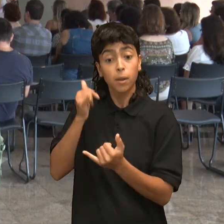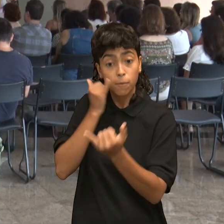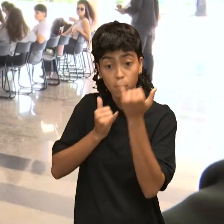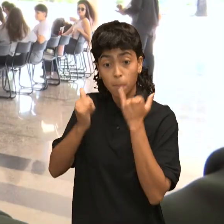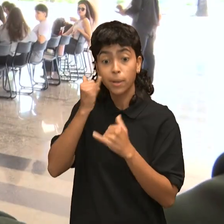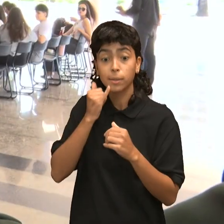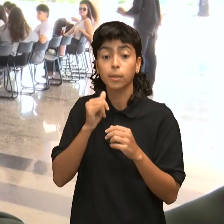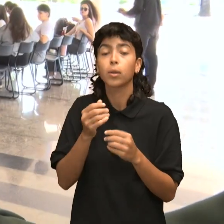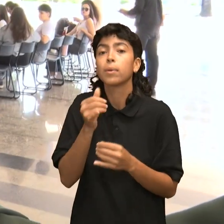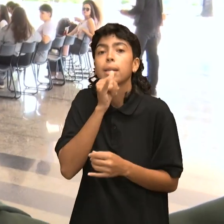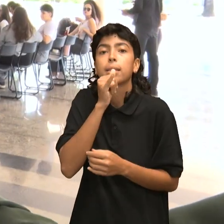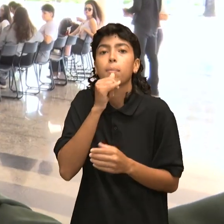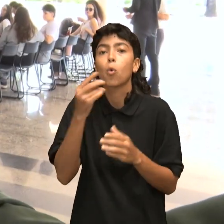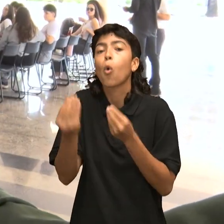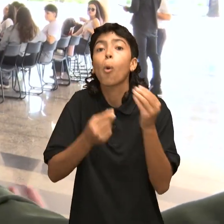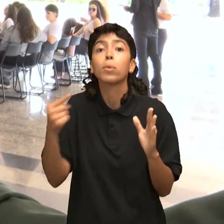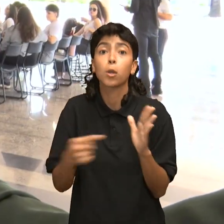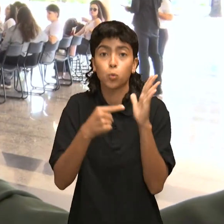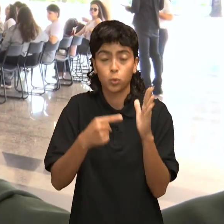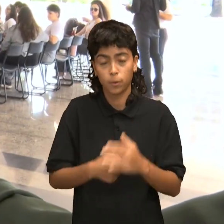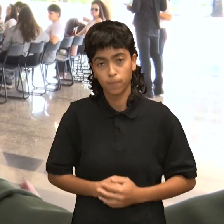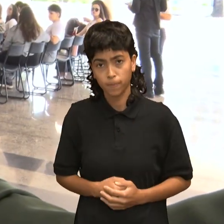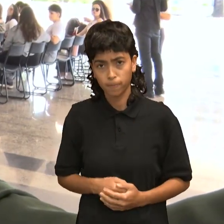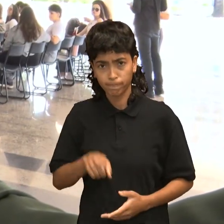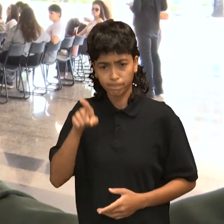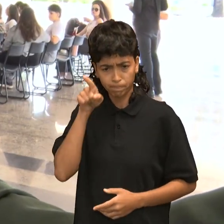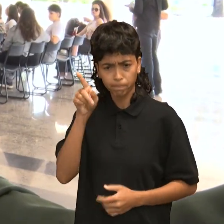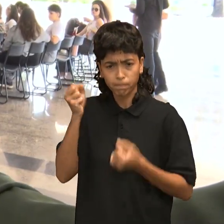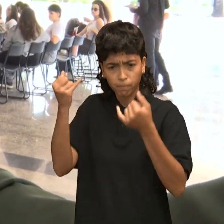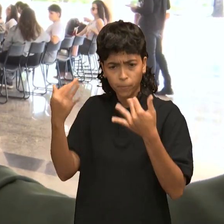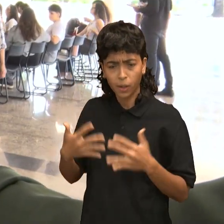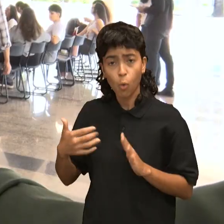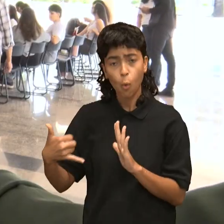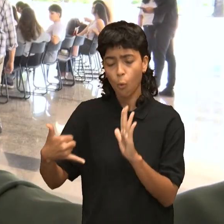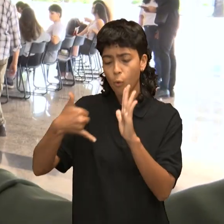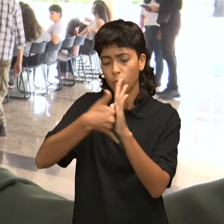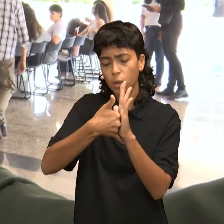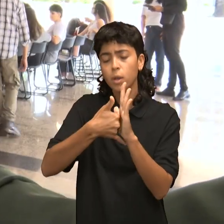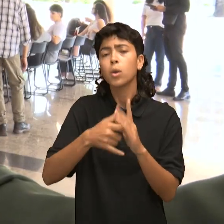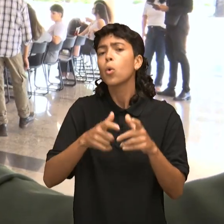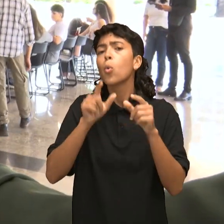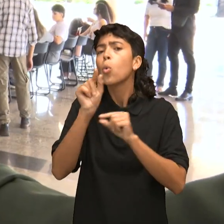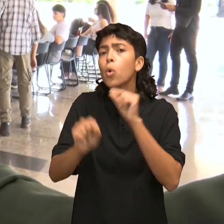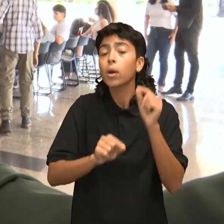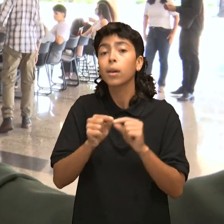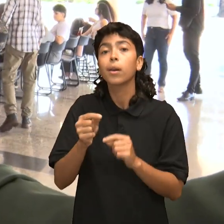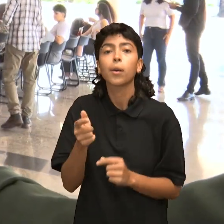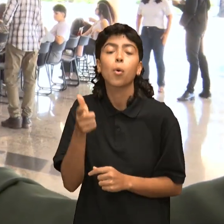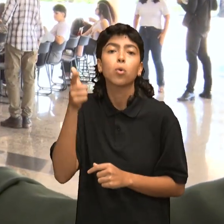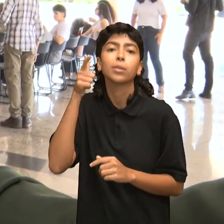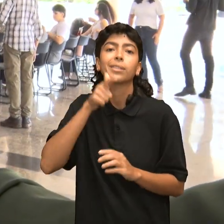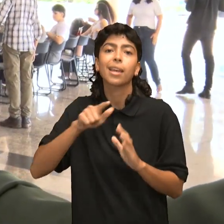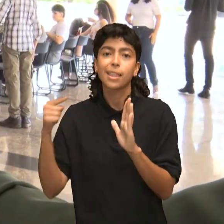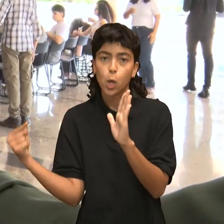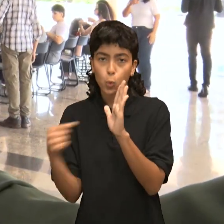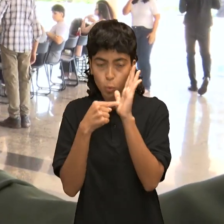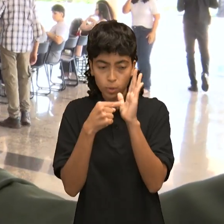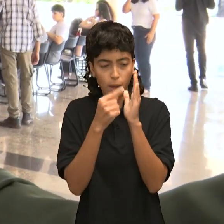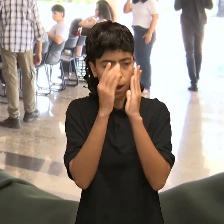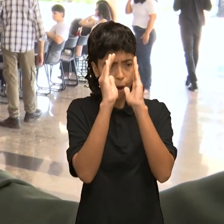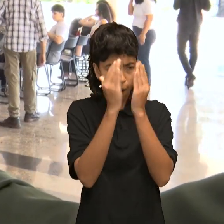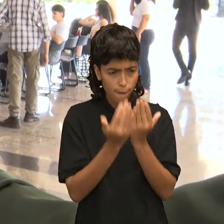denúncia. A ouvidoria, ela é o local para realizar o acolhimento e o tratamento de denúncias, o que